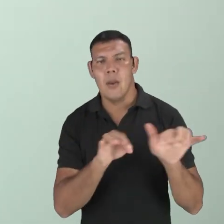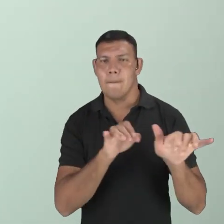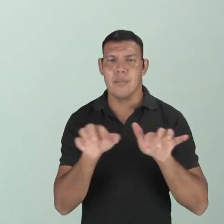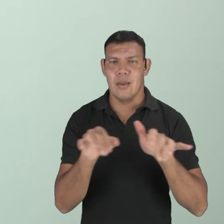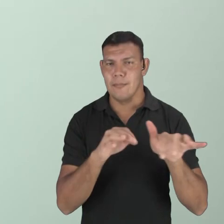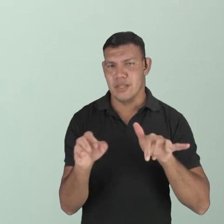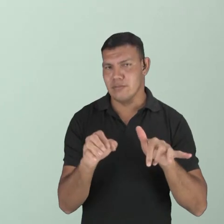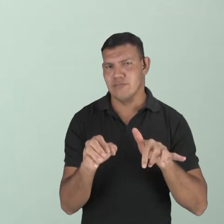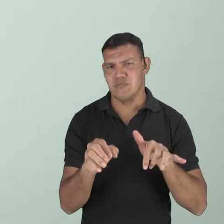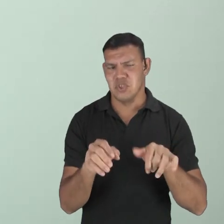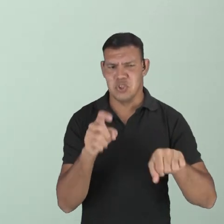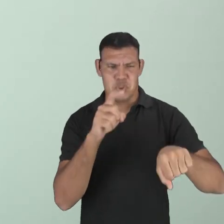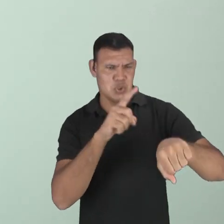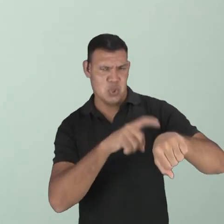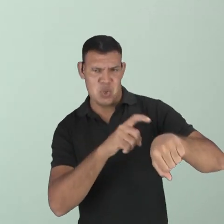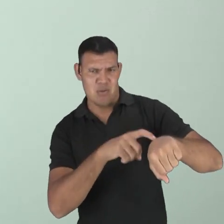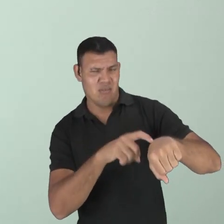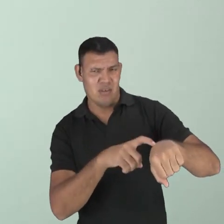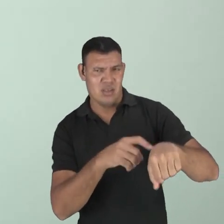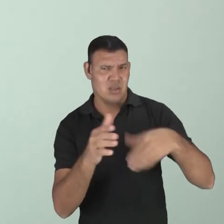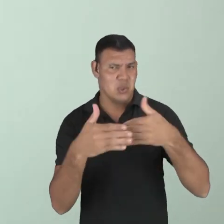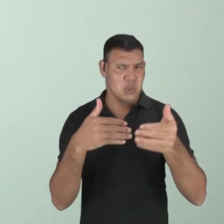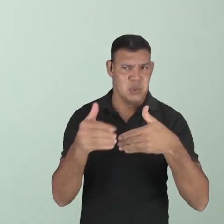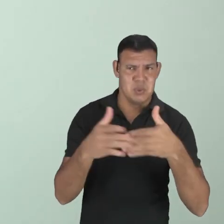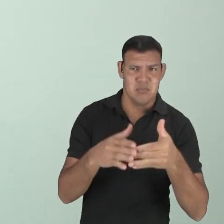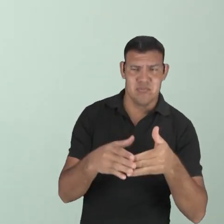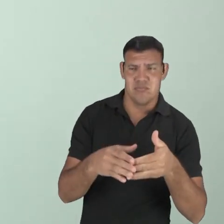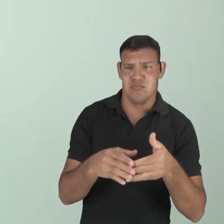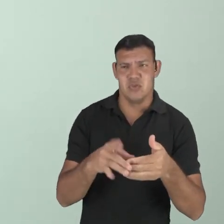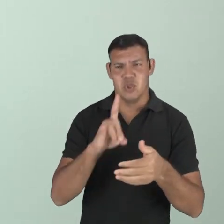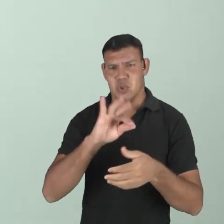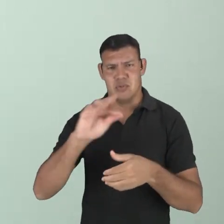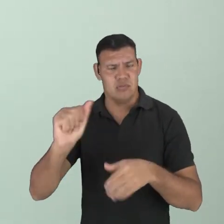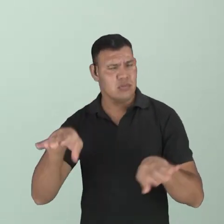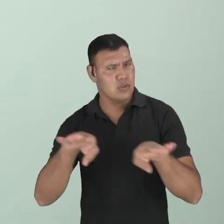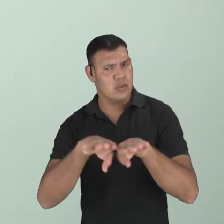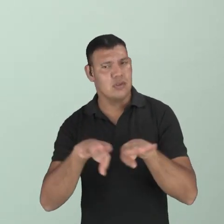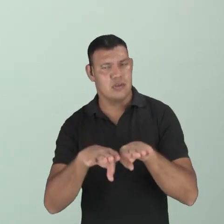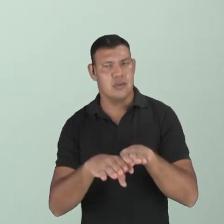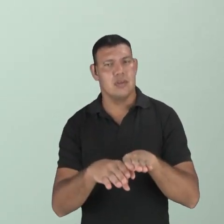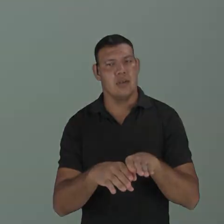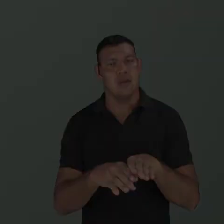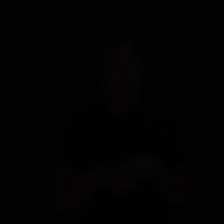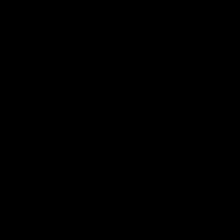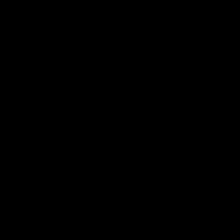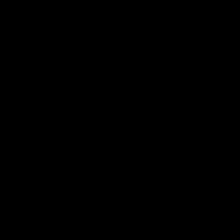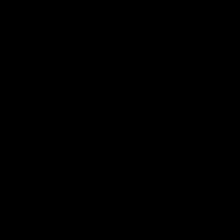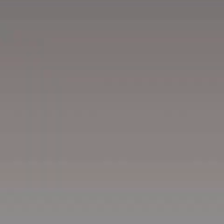o dia e o horário que vocês quiserem. Então é isso, obrigado pela companhia e até a próxima aula.